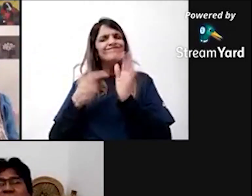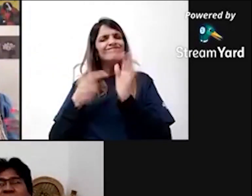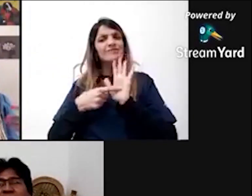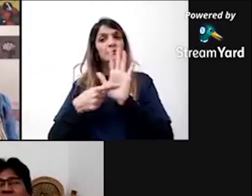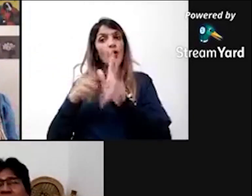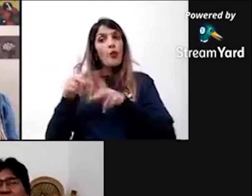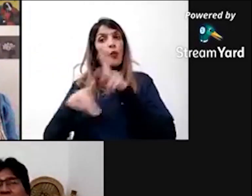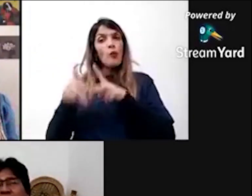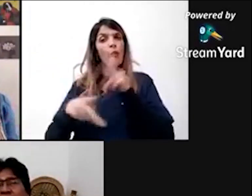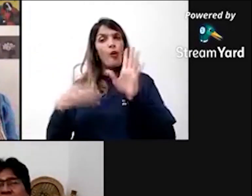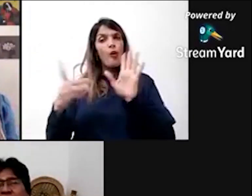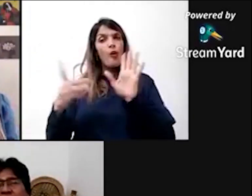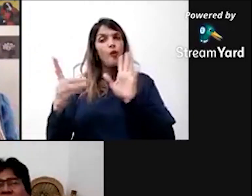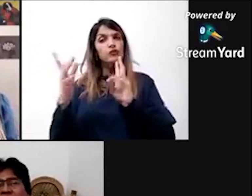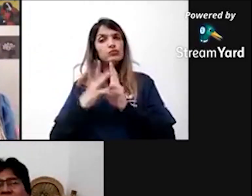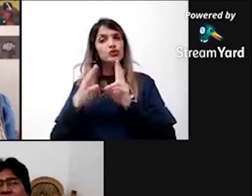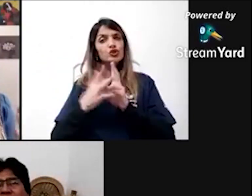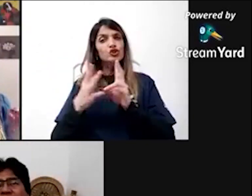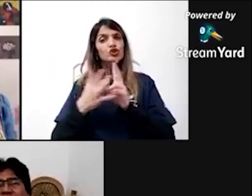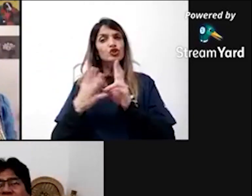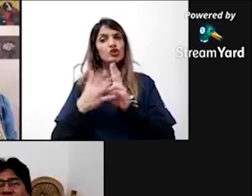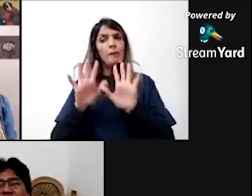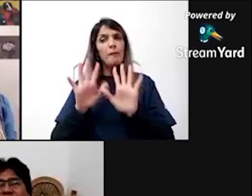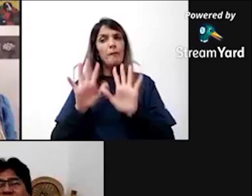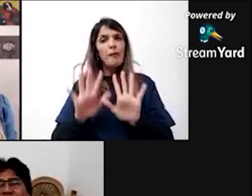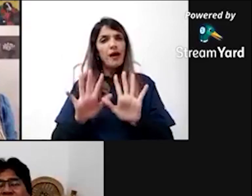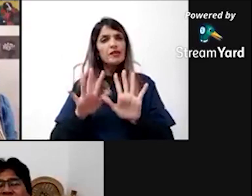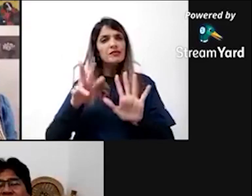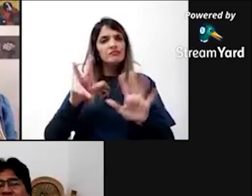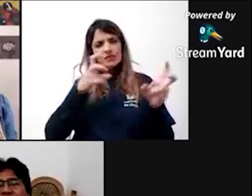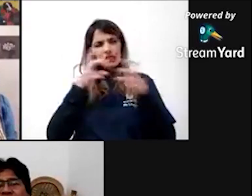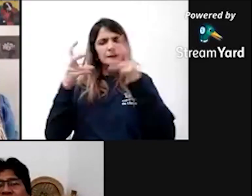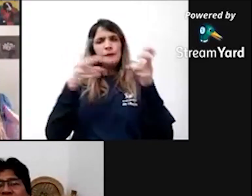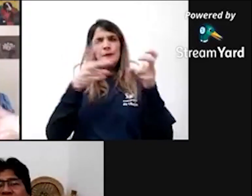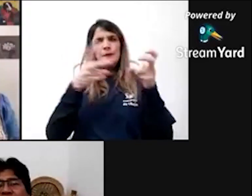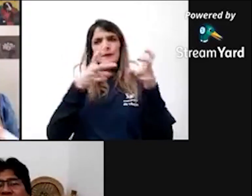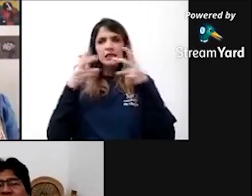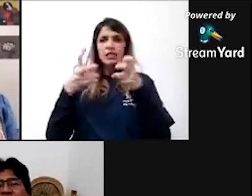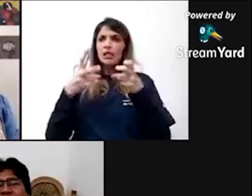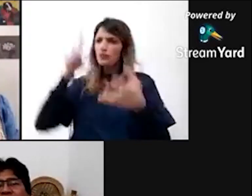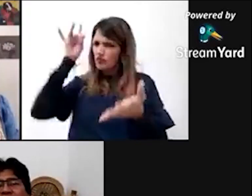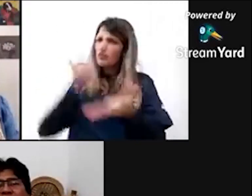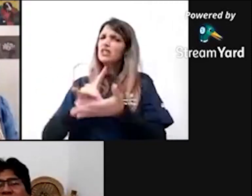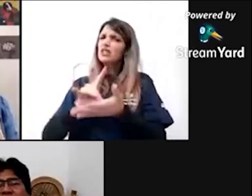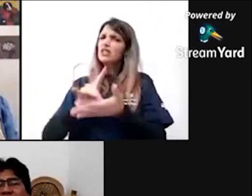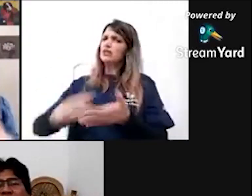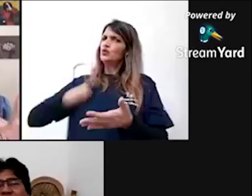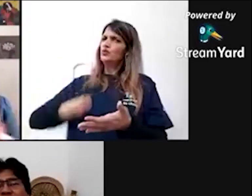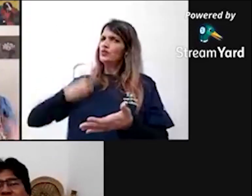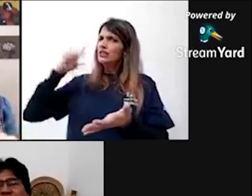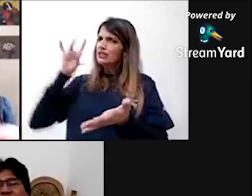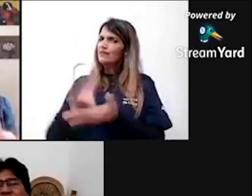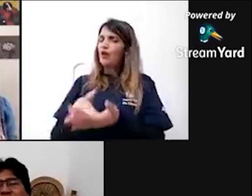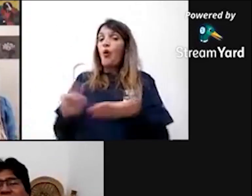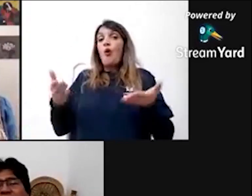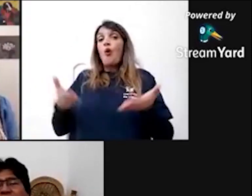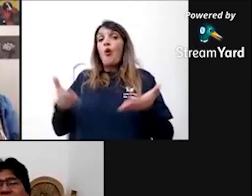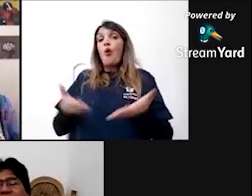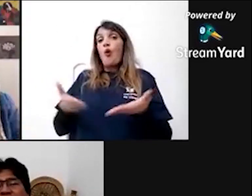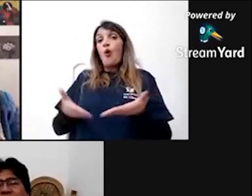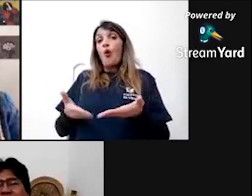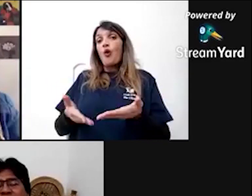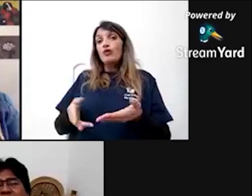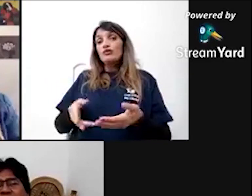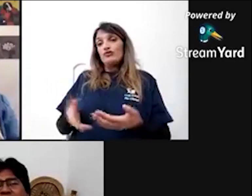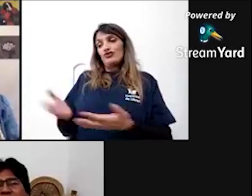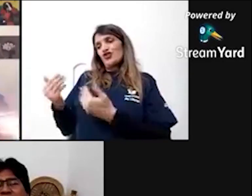mais real, com menos estereótipos. Acontece que hoje eu continuo jovem, eu não tenho